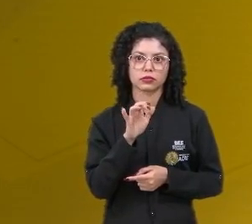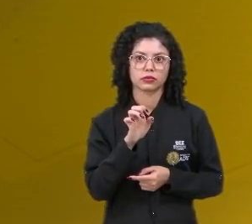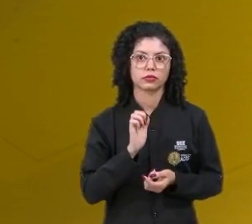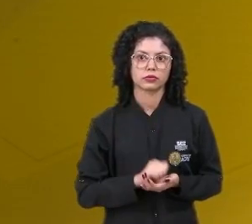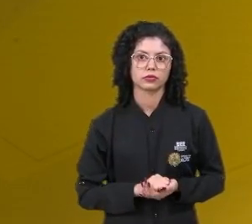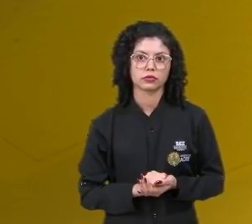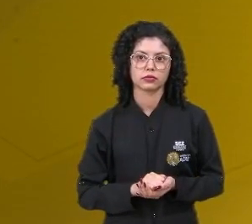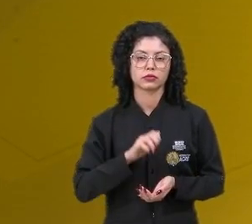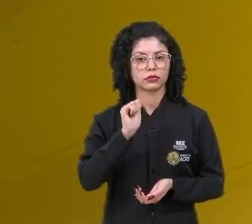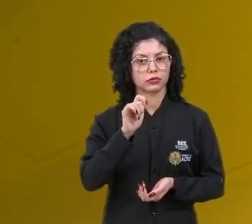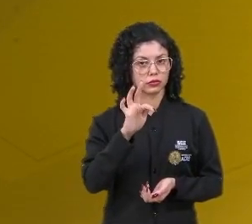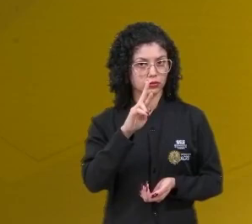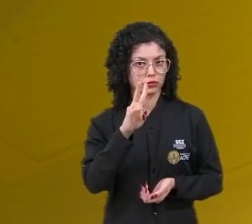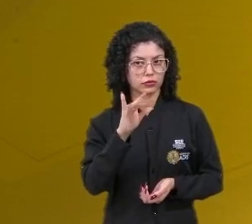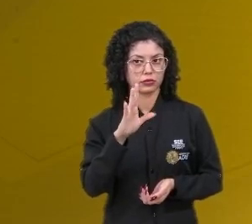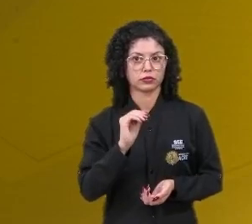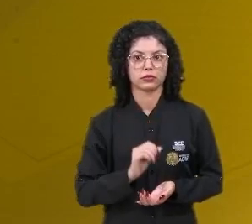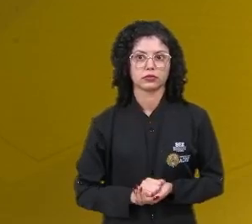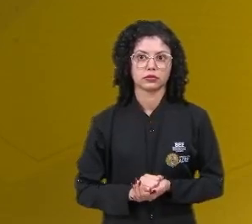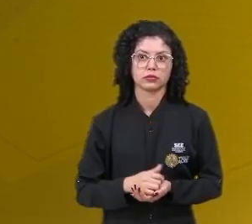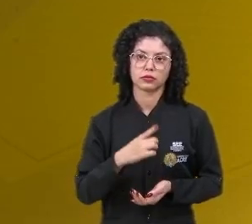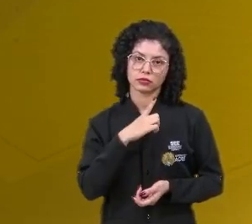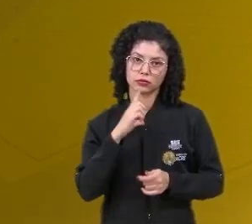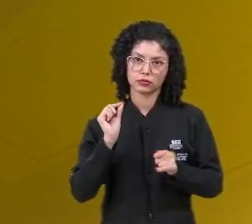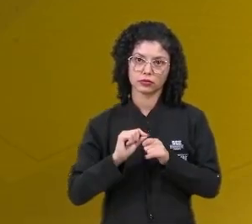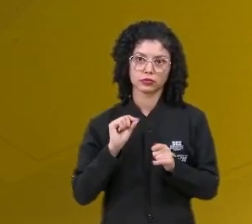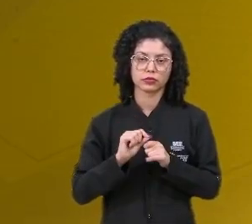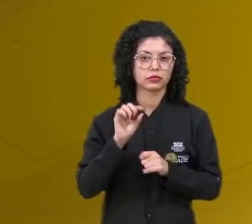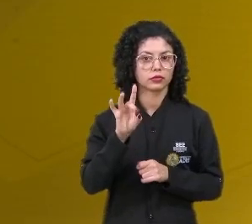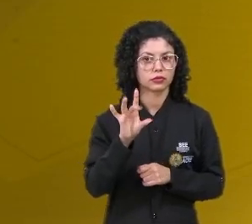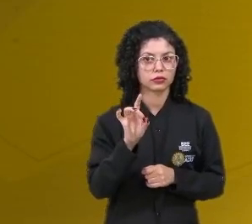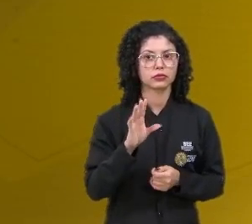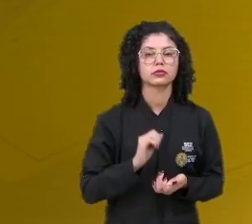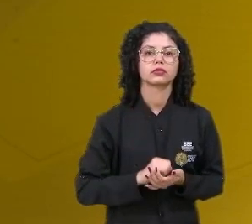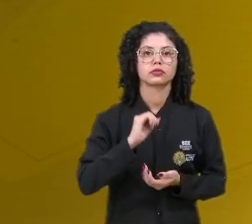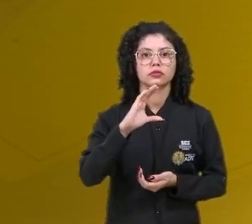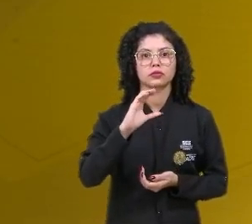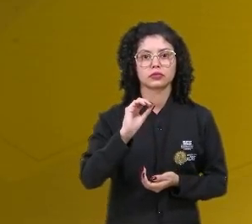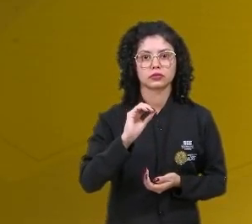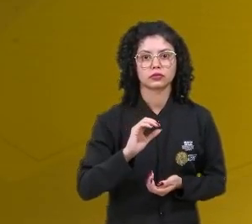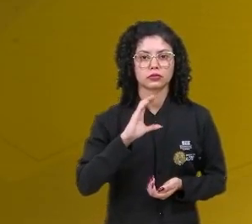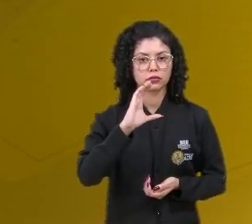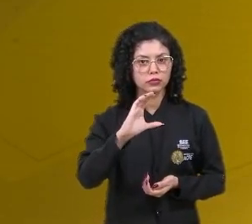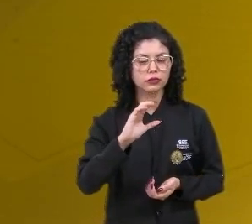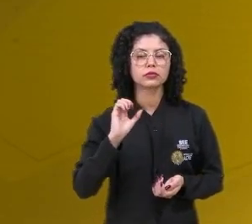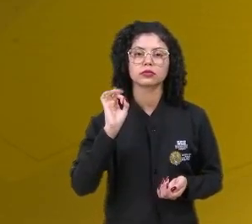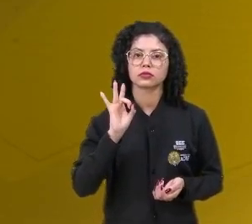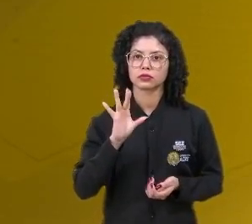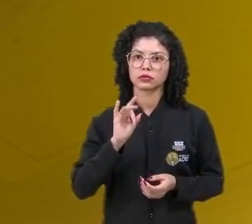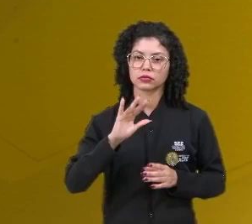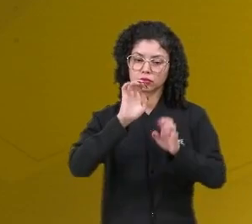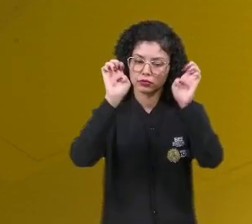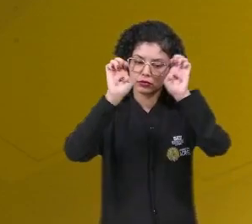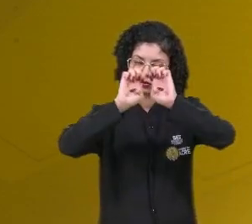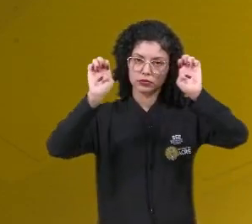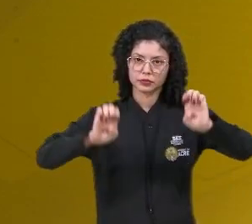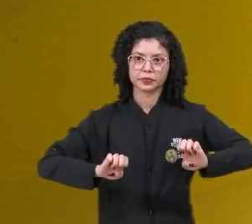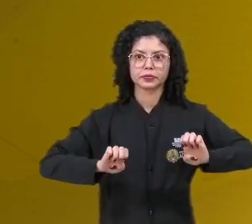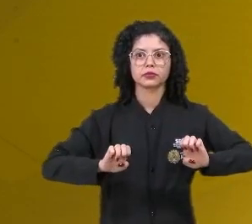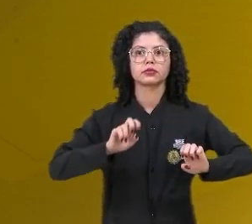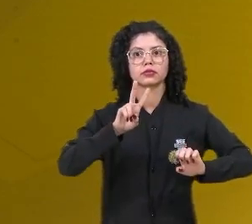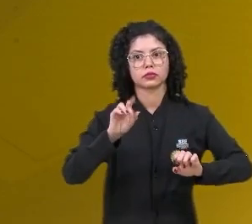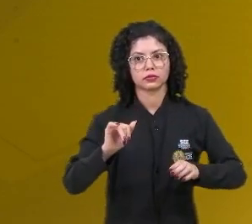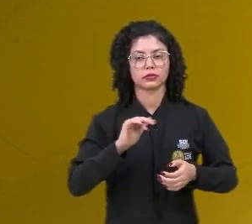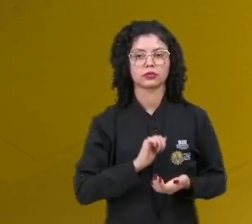exemplos alotrópicos, ou seja, eles são formados somente por carbonos, porém a sua composição, a sua estrutura, ela